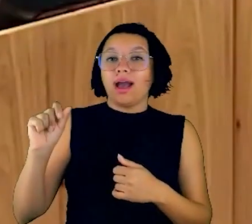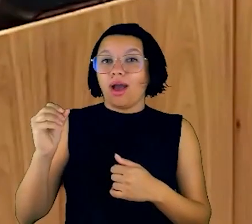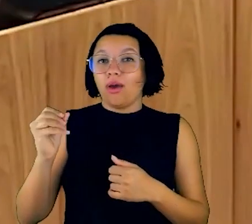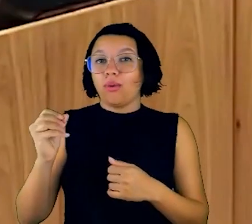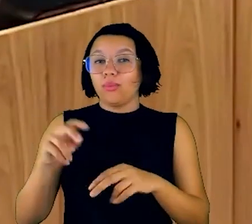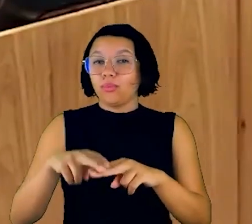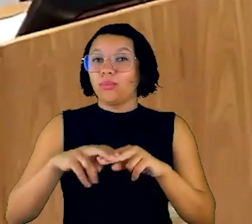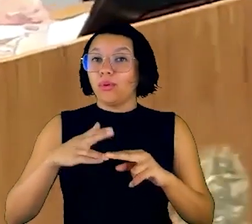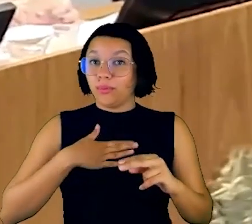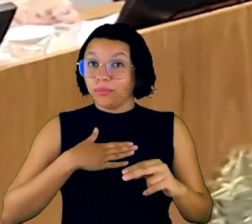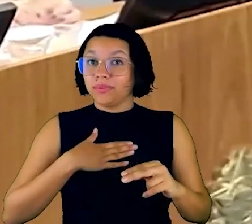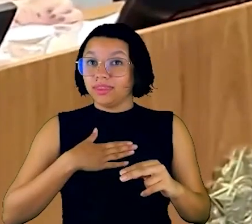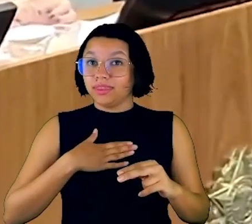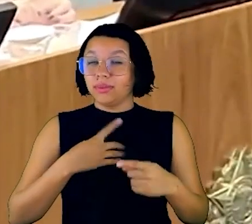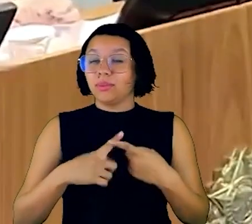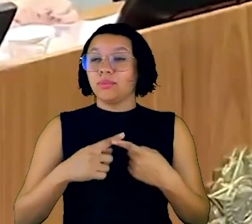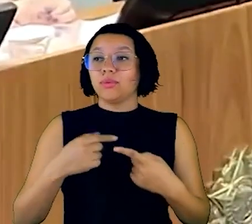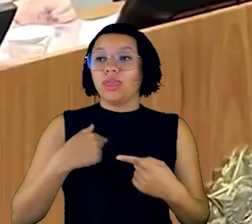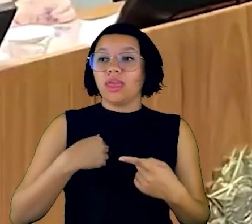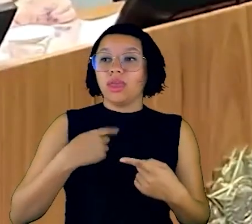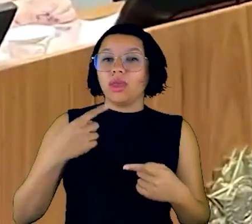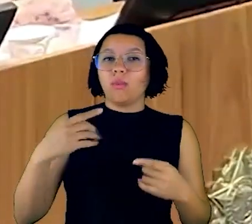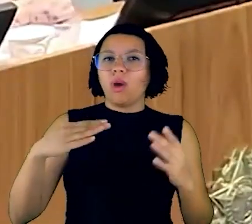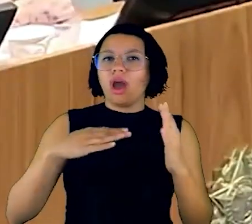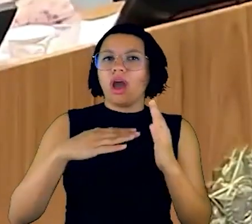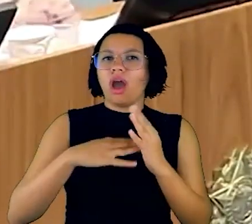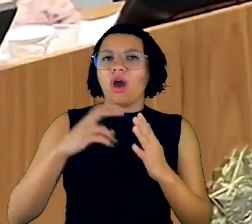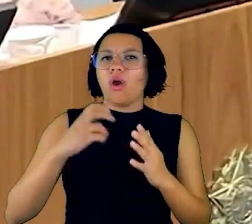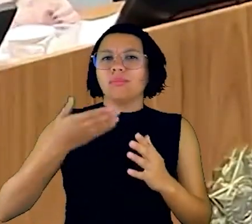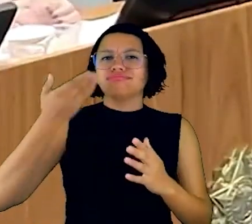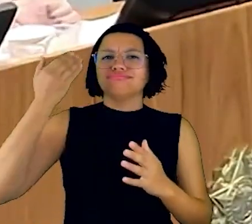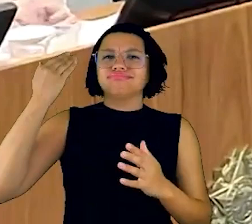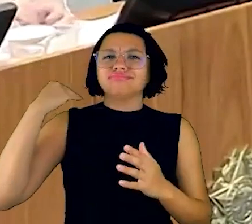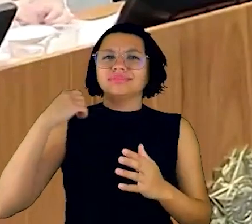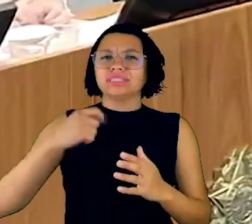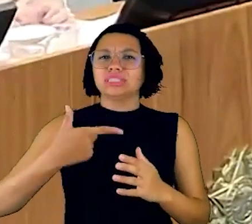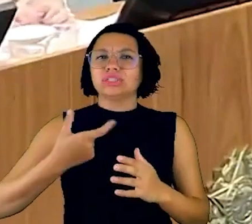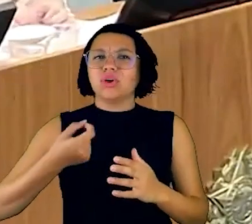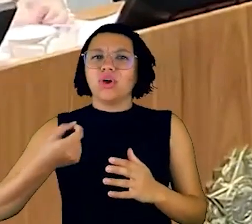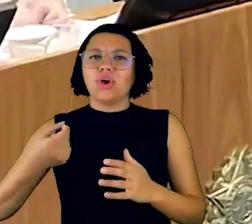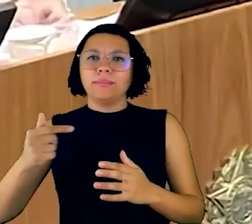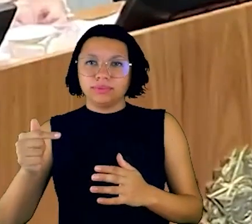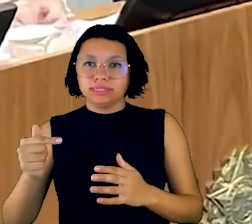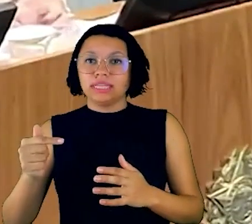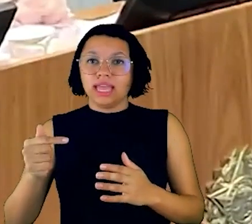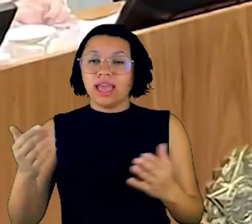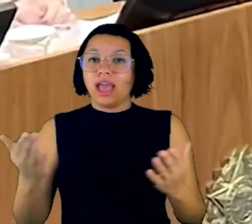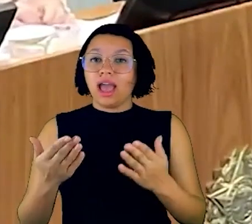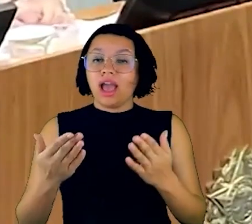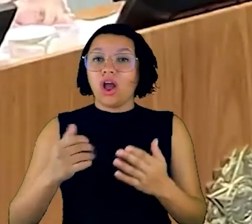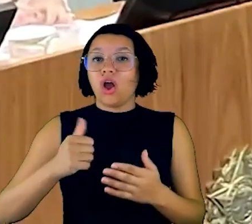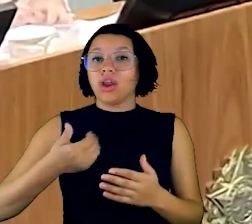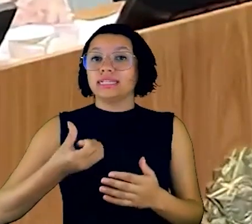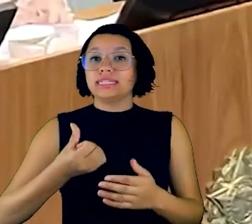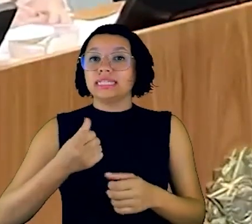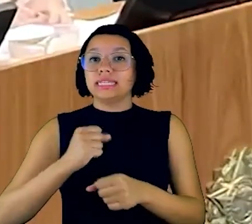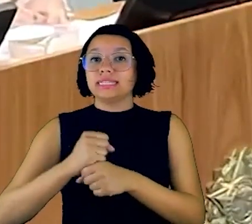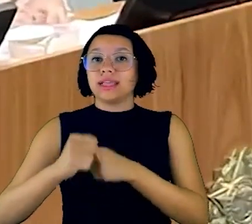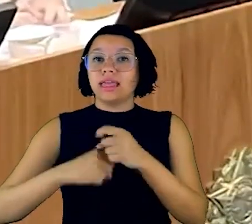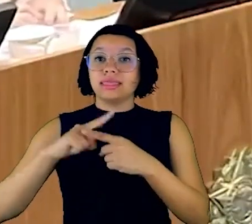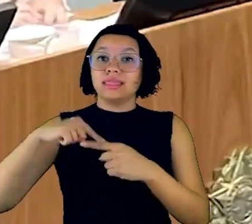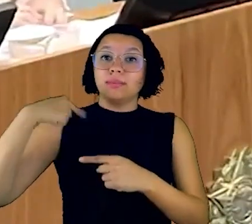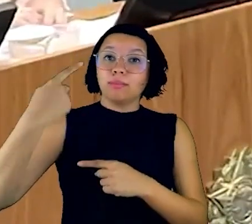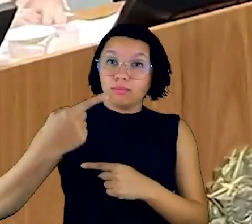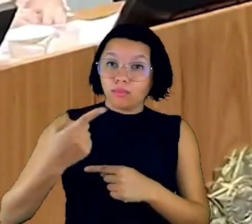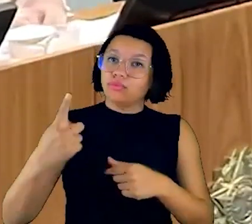né? Eu tinha passado a última vez pelas execuções fiscais em 2007 e agora, 16 anos depois, de 2023,